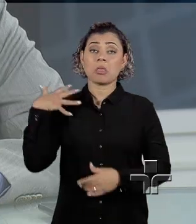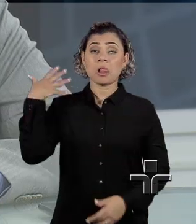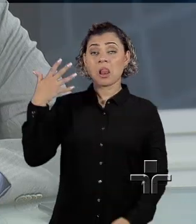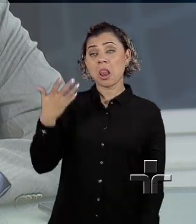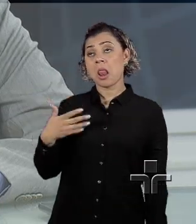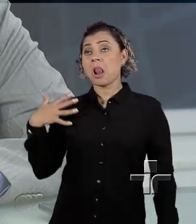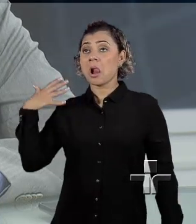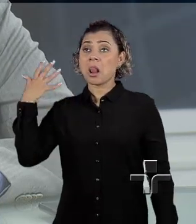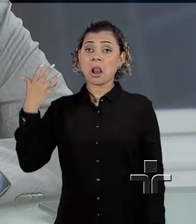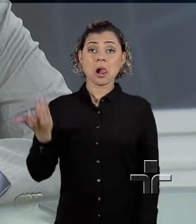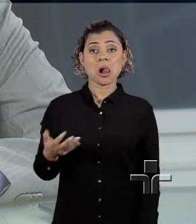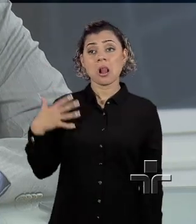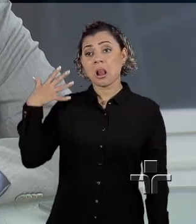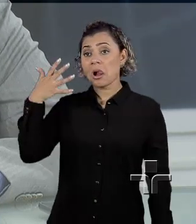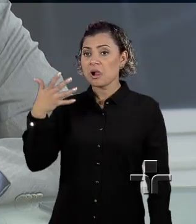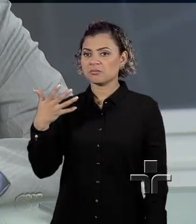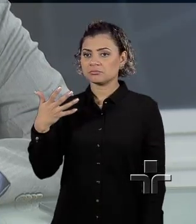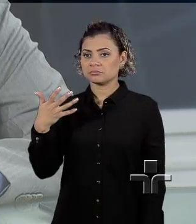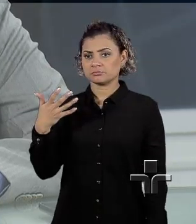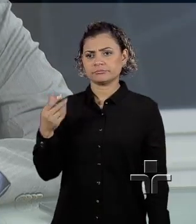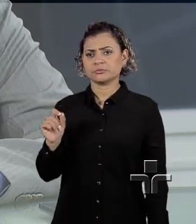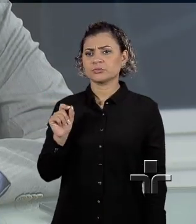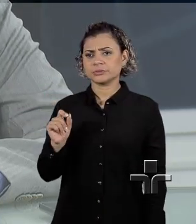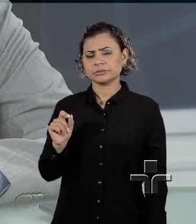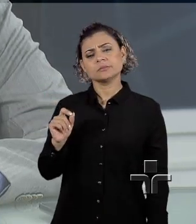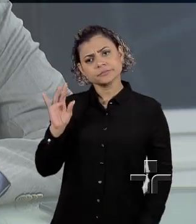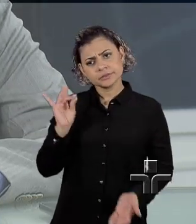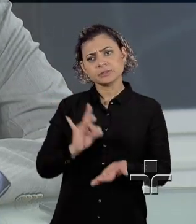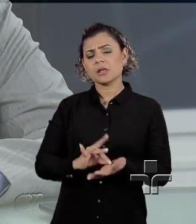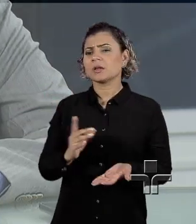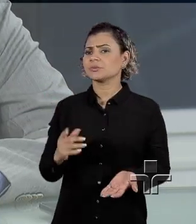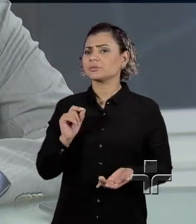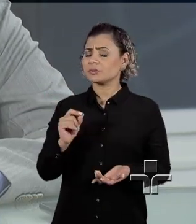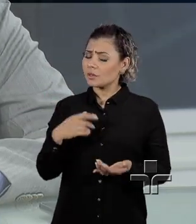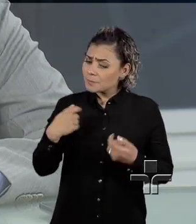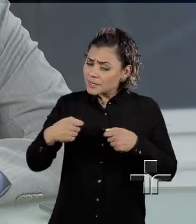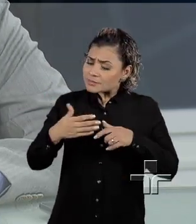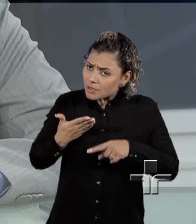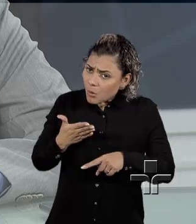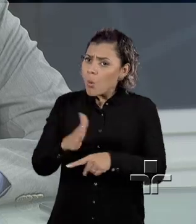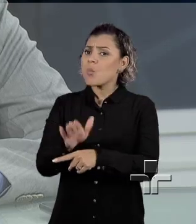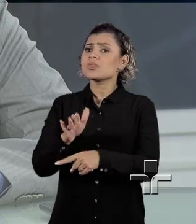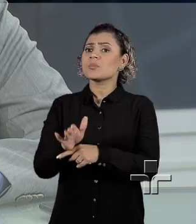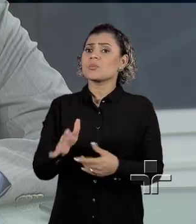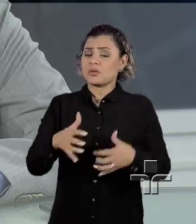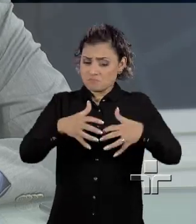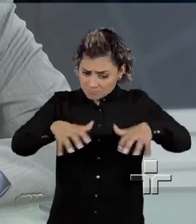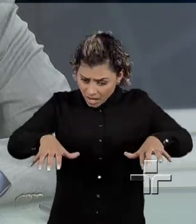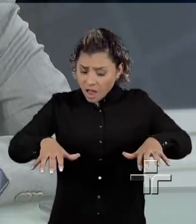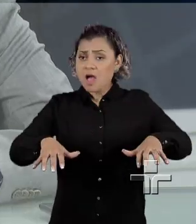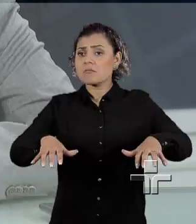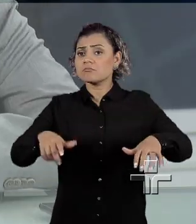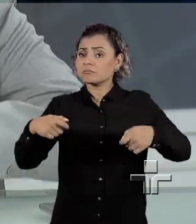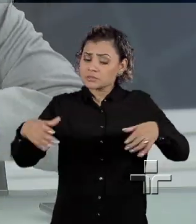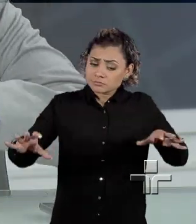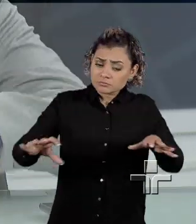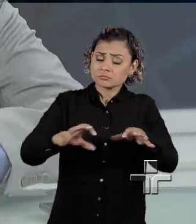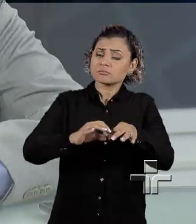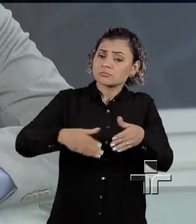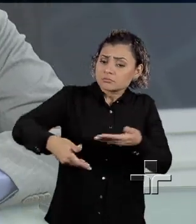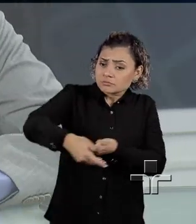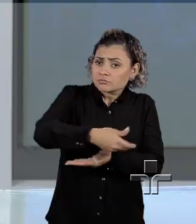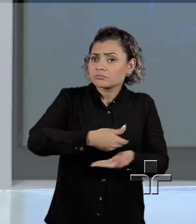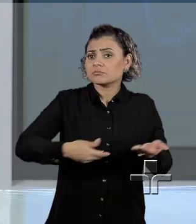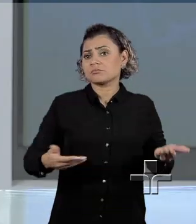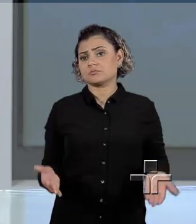discurso, na minha visão, vai contribuir para as alas adversárias do Bolsonaro entrarem de cheio